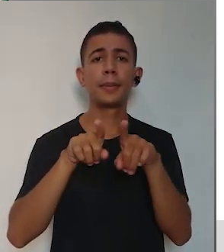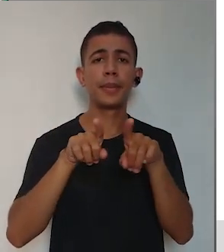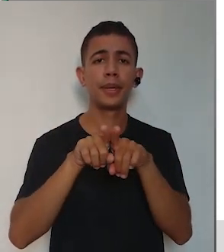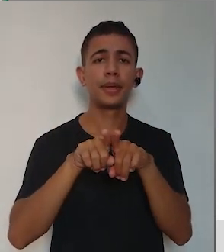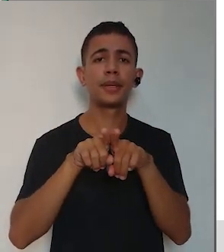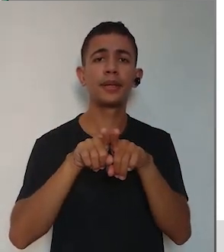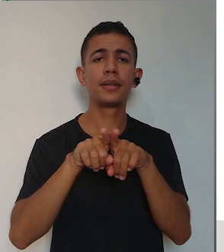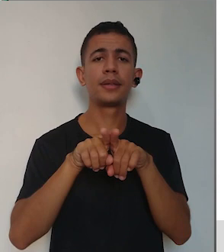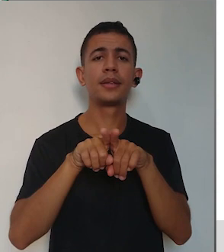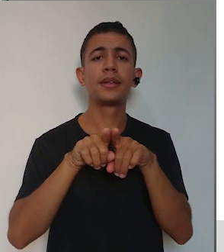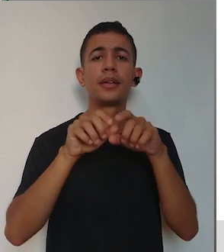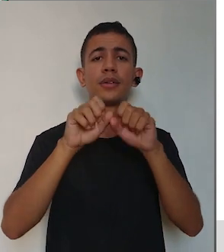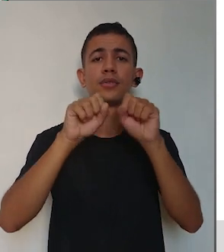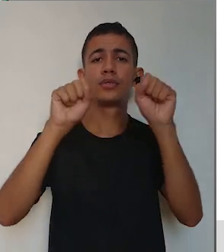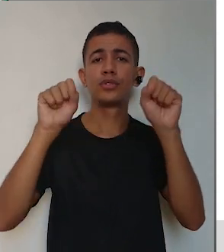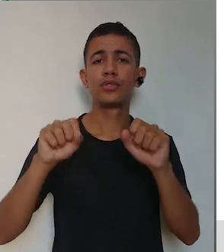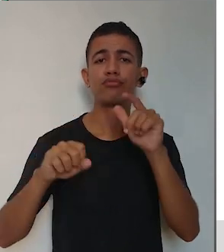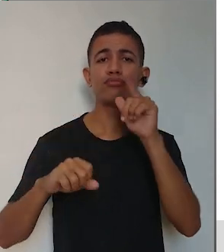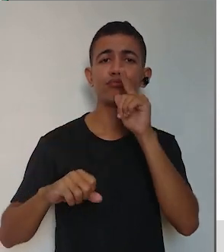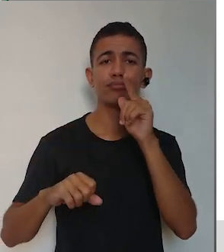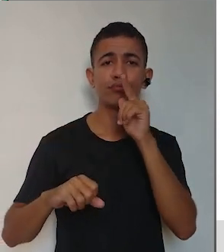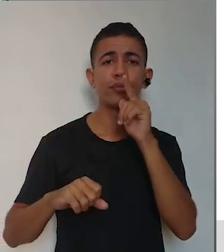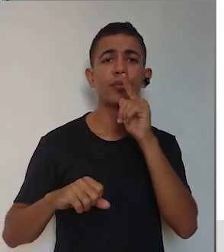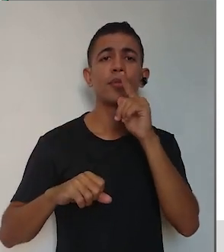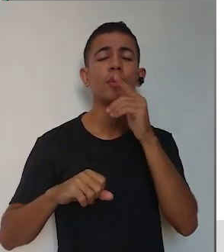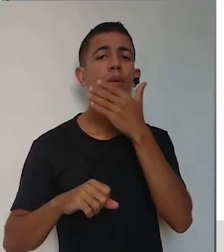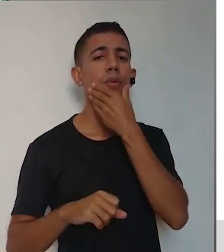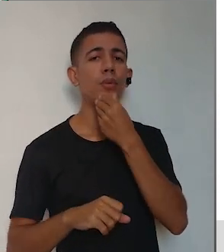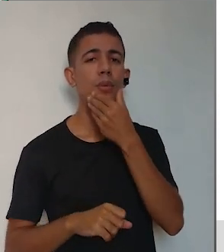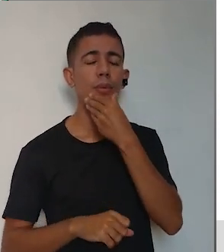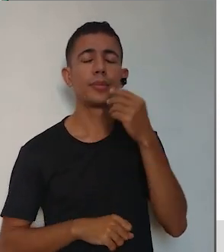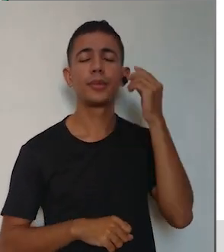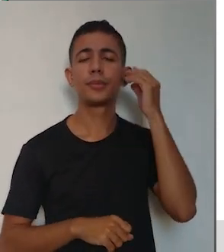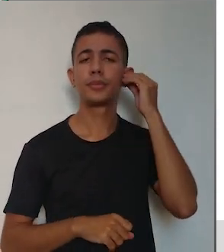e da via deferente no trato genital masculino.